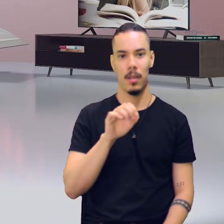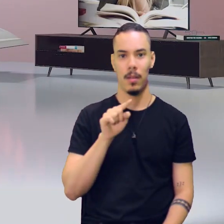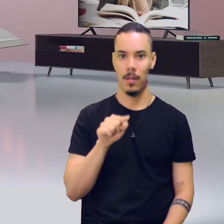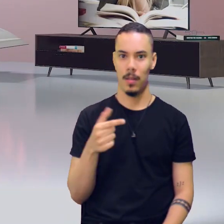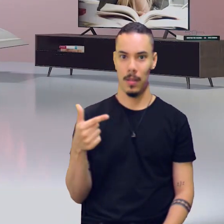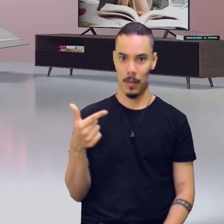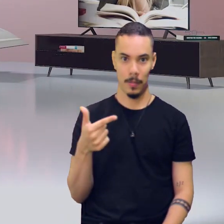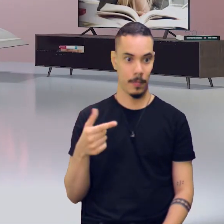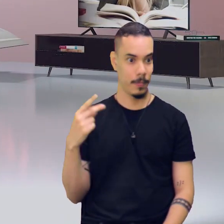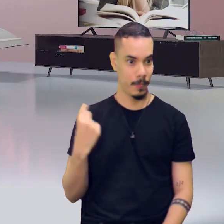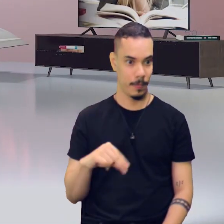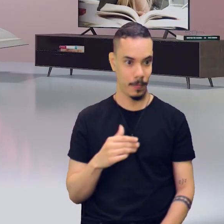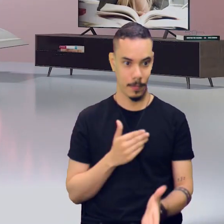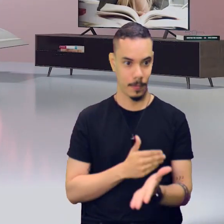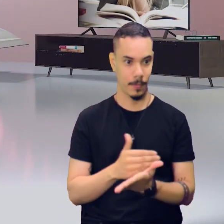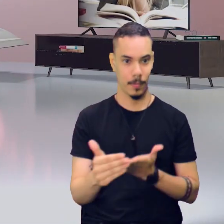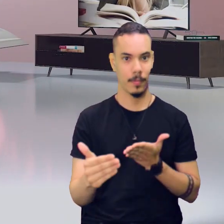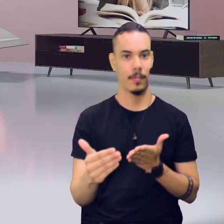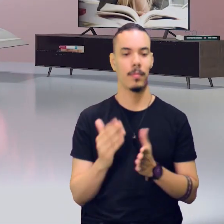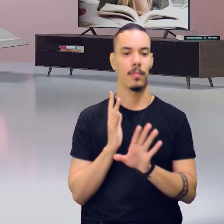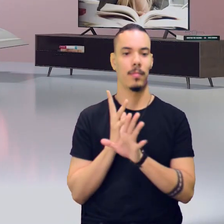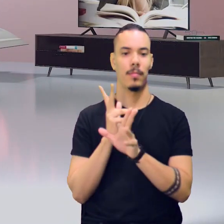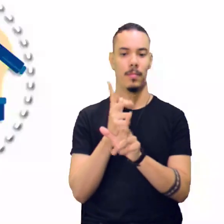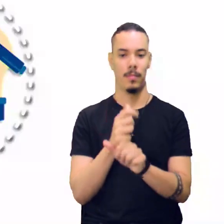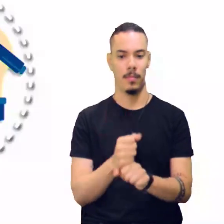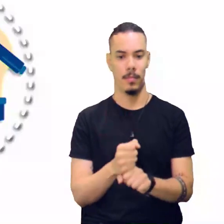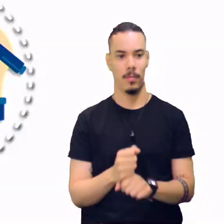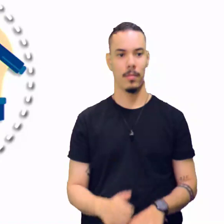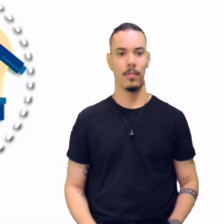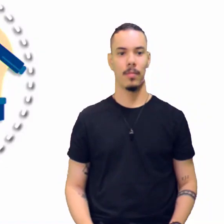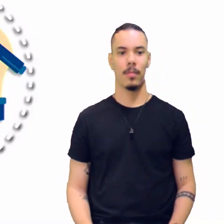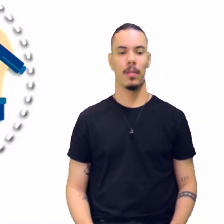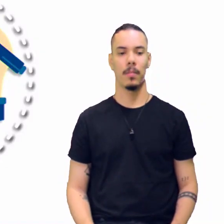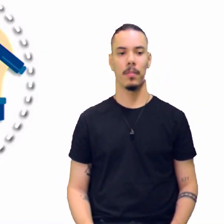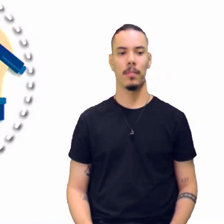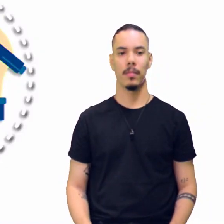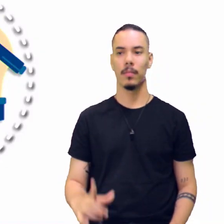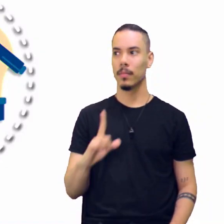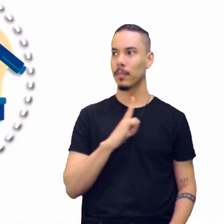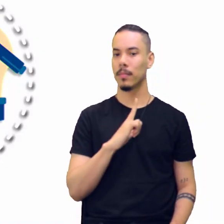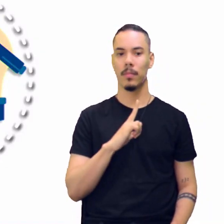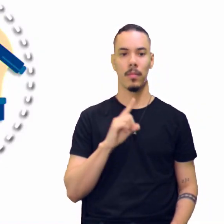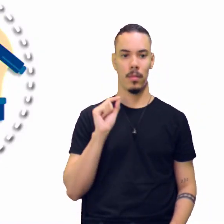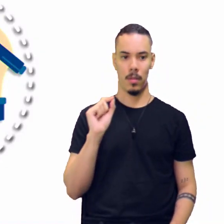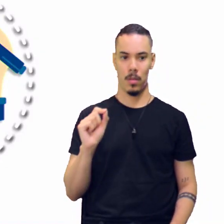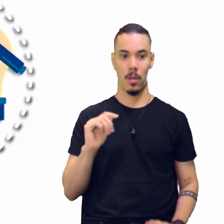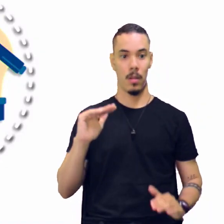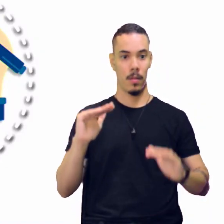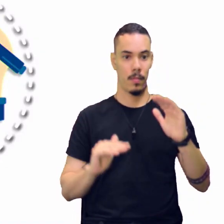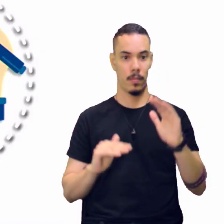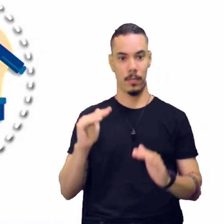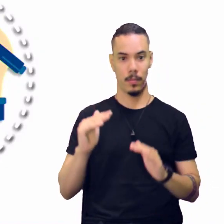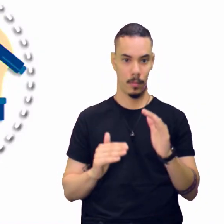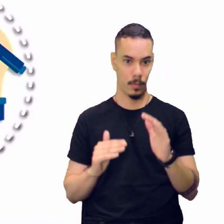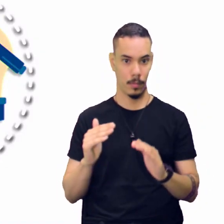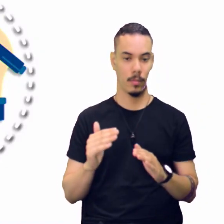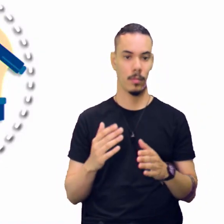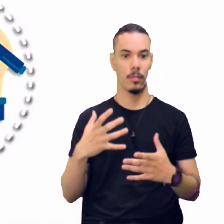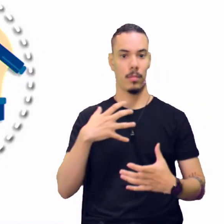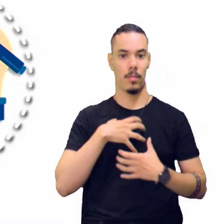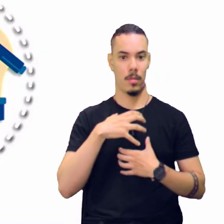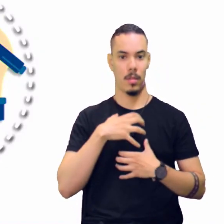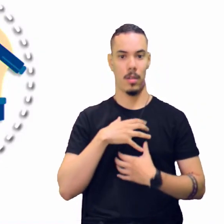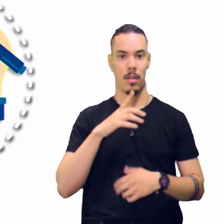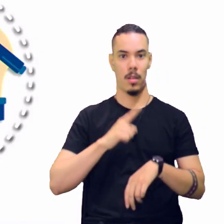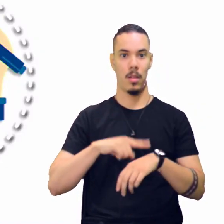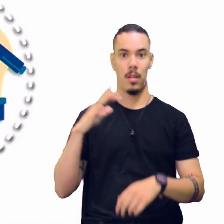10.2. Vamos lá? Começar a nossa revisão? Então, nós temos aqui o seguinte, né? Nivelamento, emprego dos modos